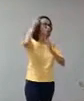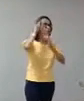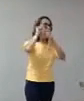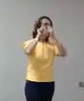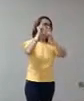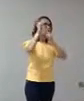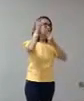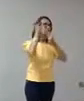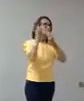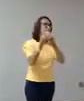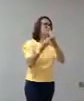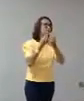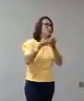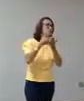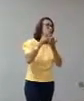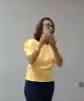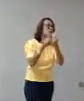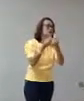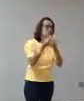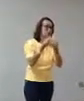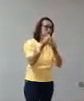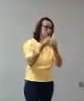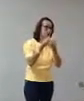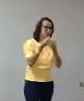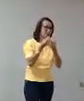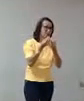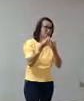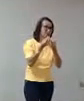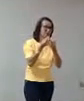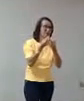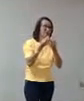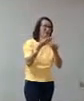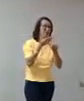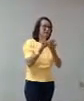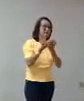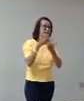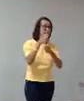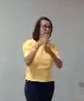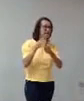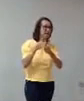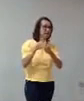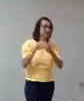começou rudimentarmente em peixes e depois foi evoluindo.